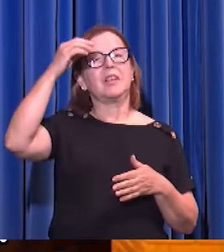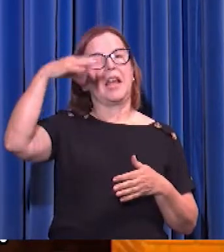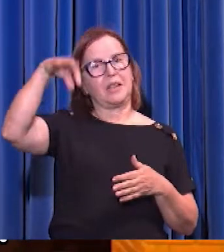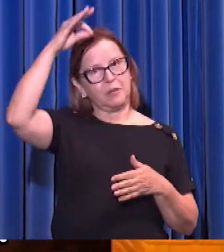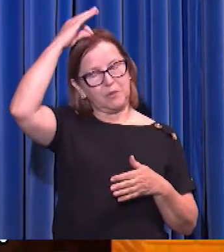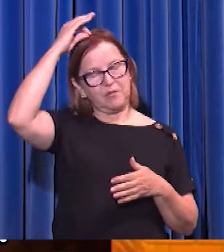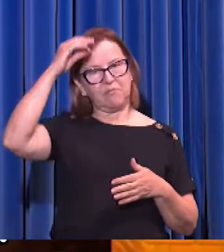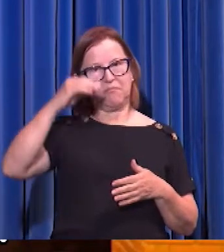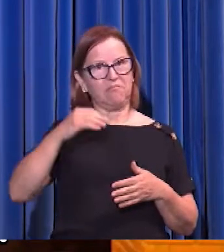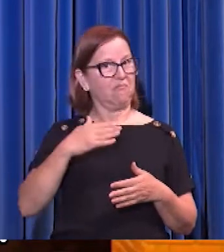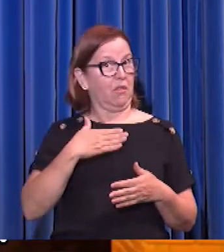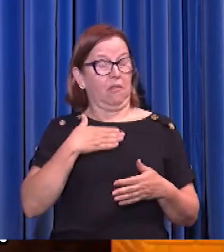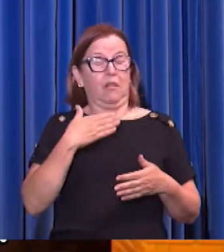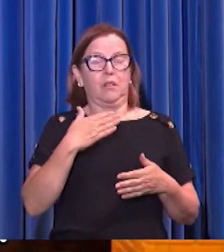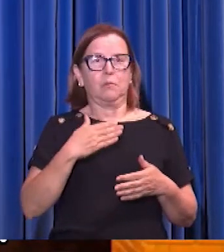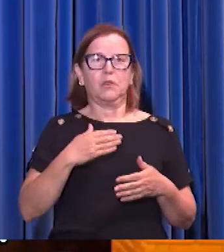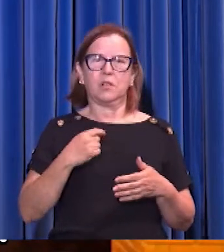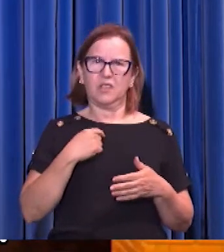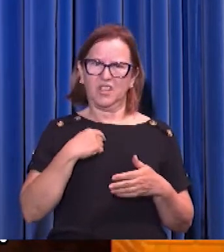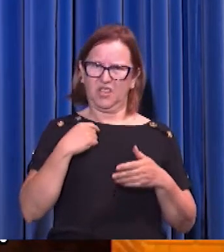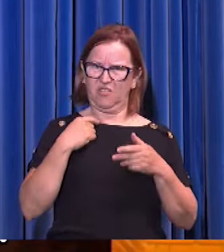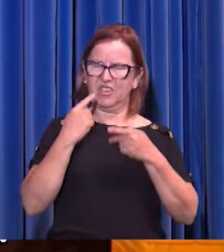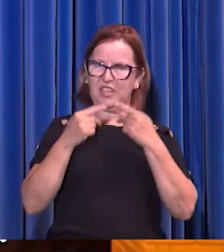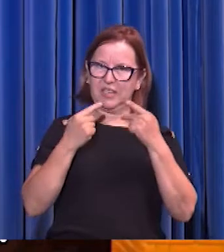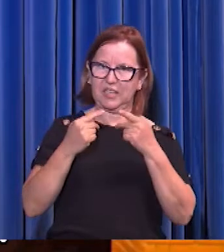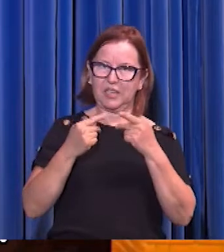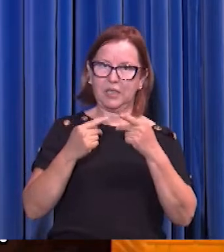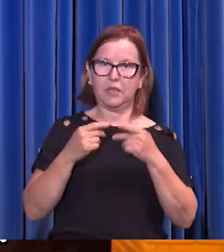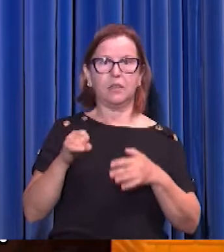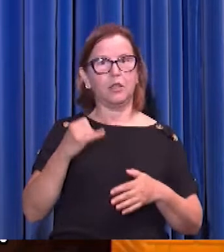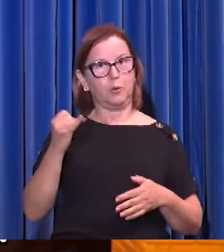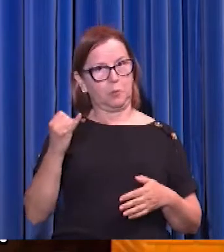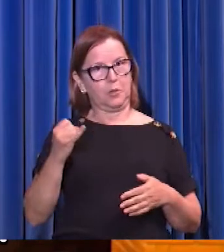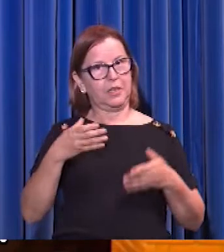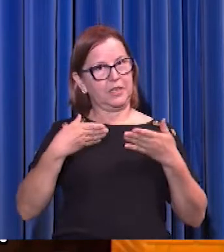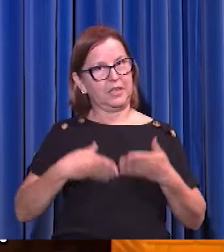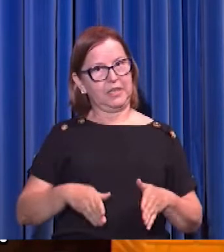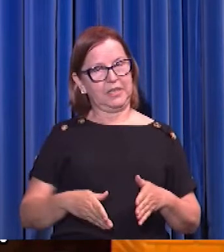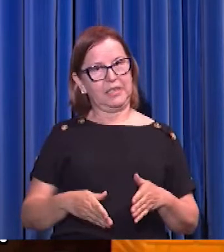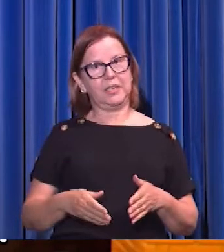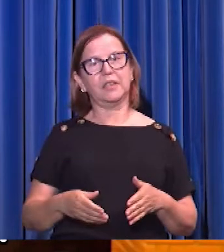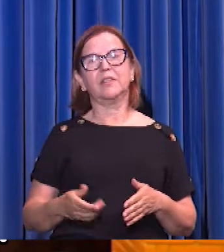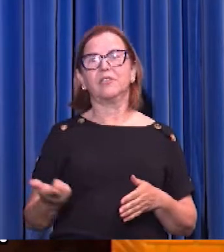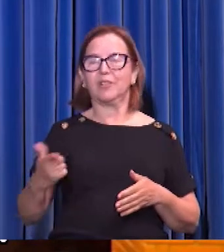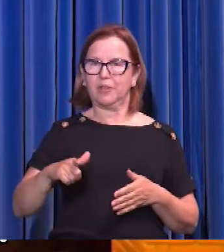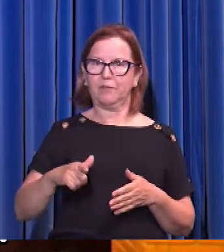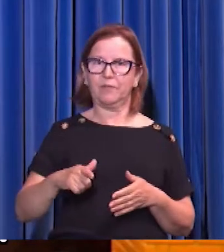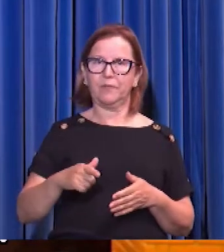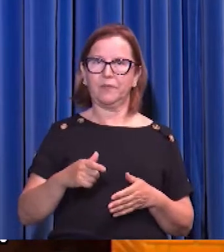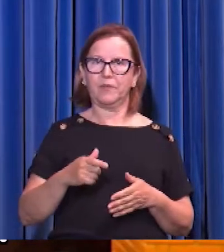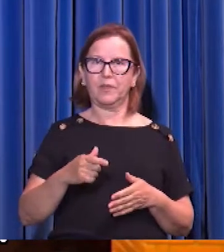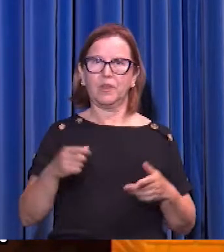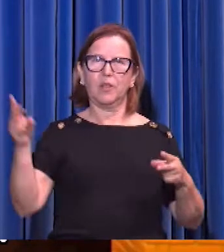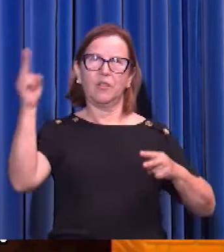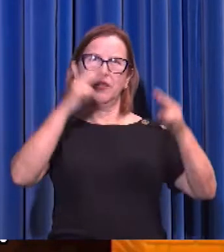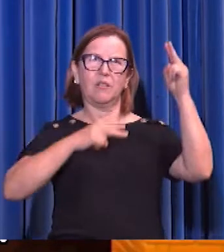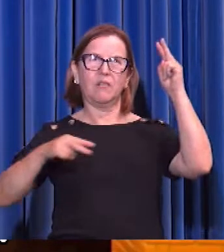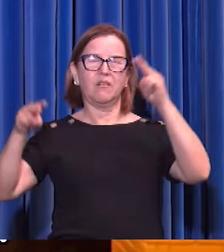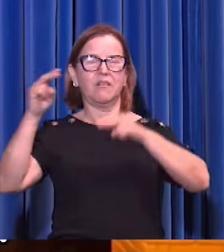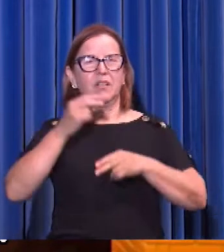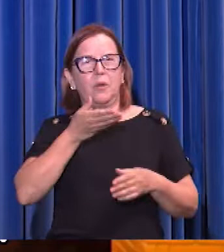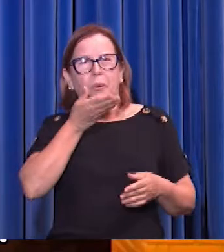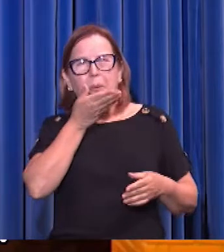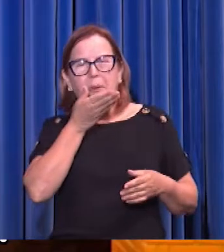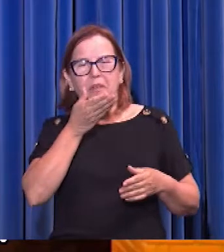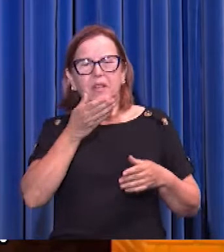ter dizer, importa-vos nascer de novo. O vento sopra onde quer, ouve a